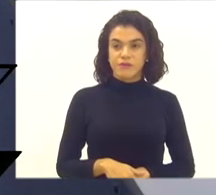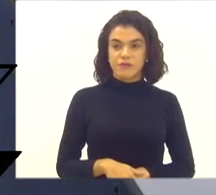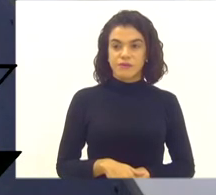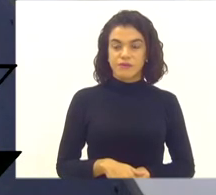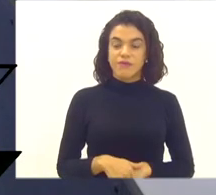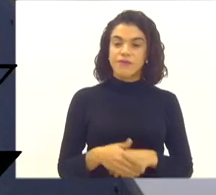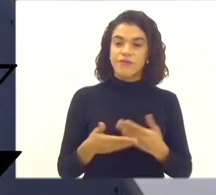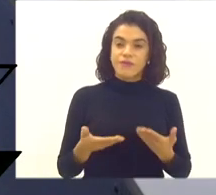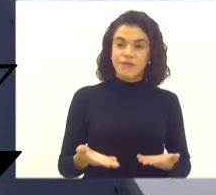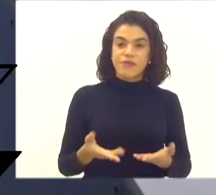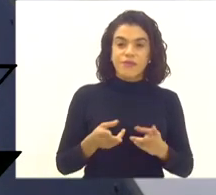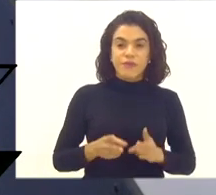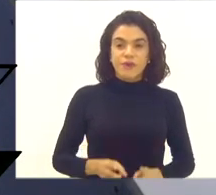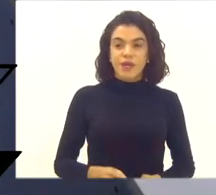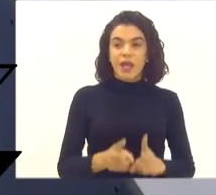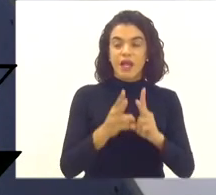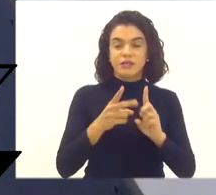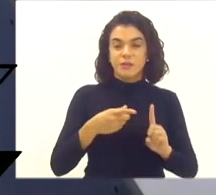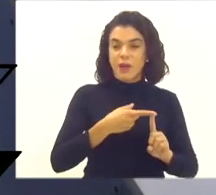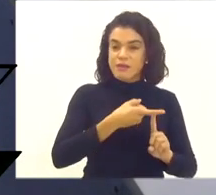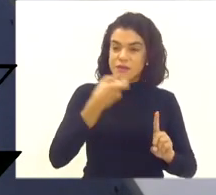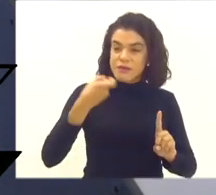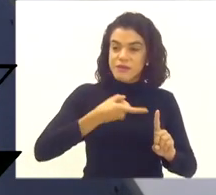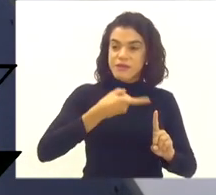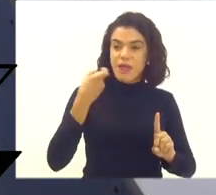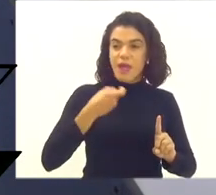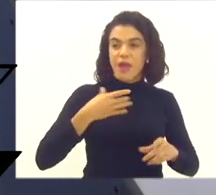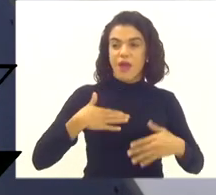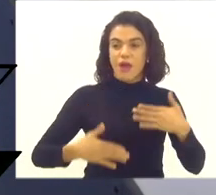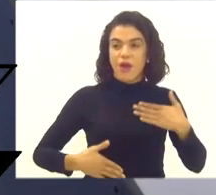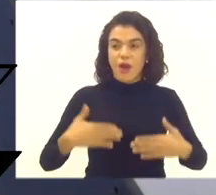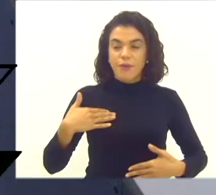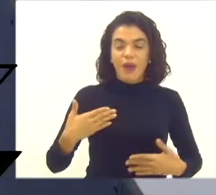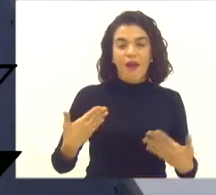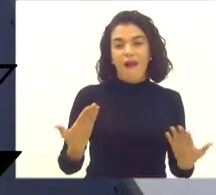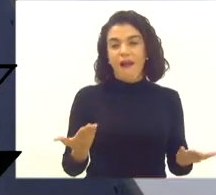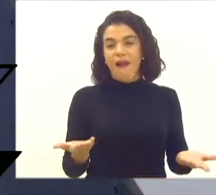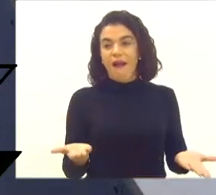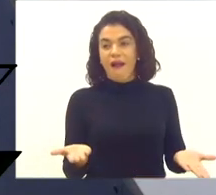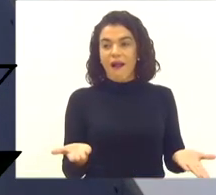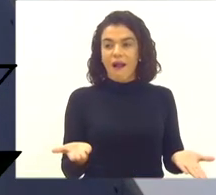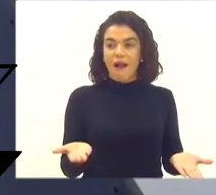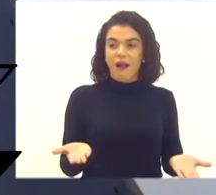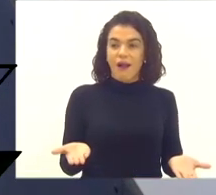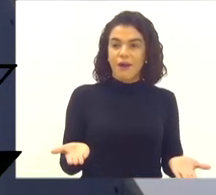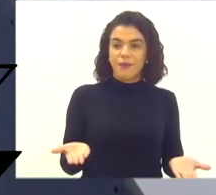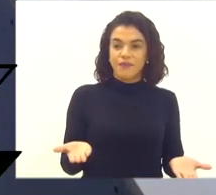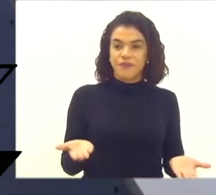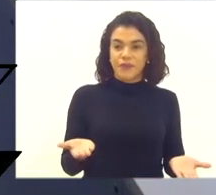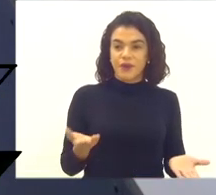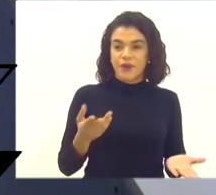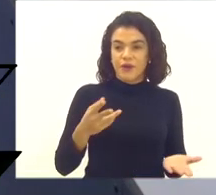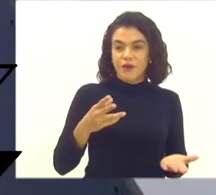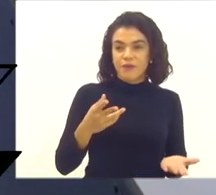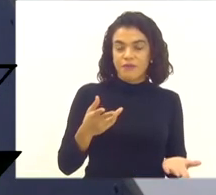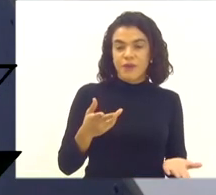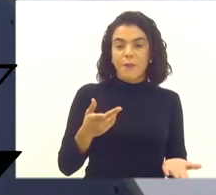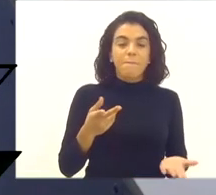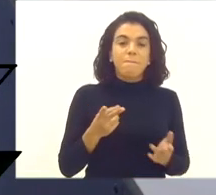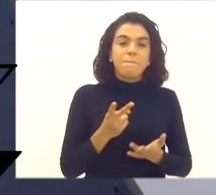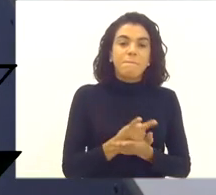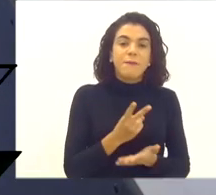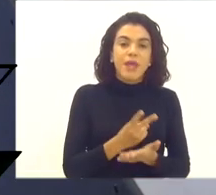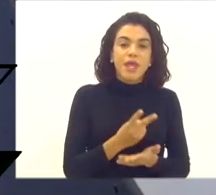é isso era sempre um ataque ao corpo da Joyce né Tem vou ler aqui né Mesmo sendo